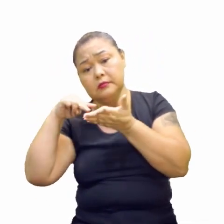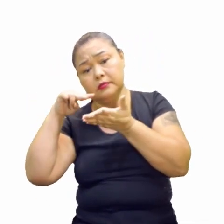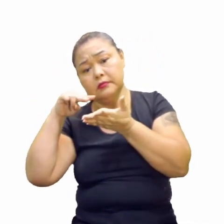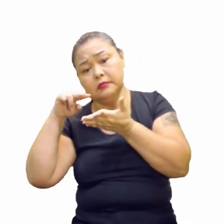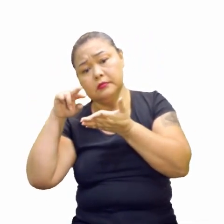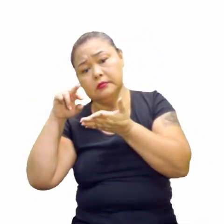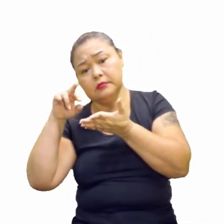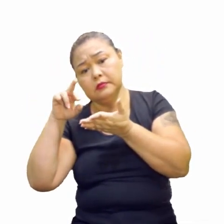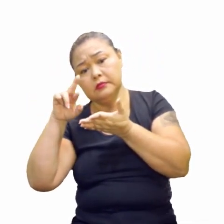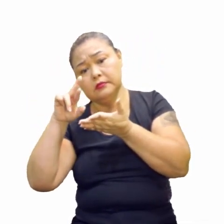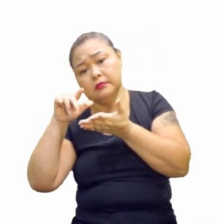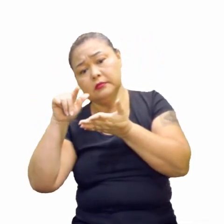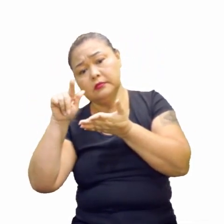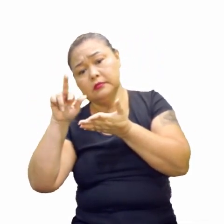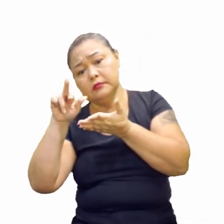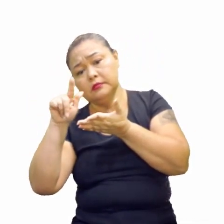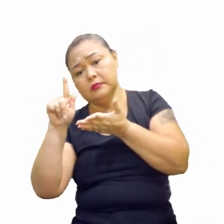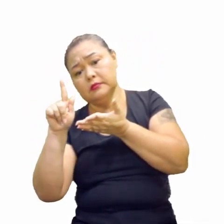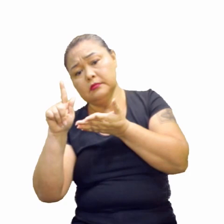Writing, né? Deixa eu ver.